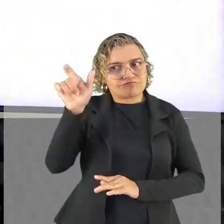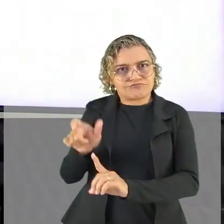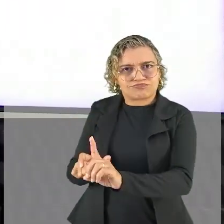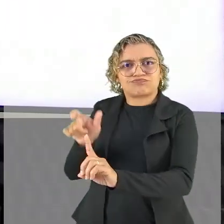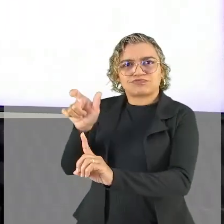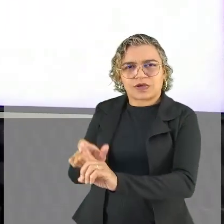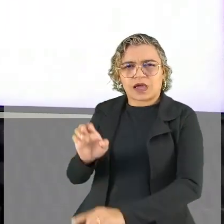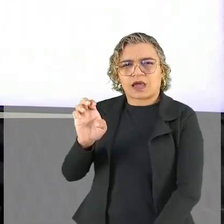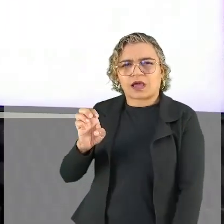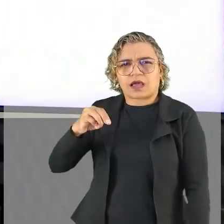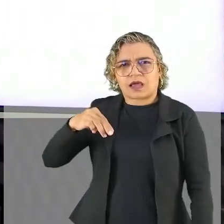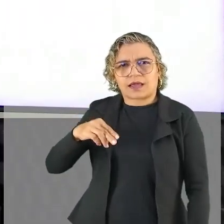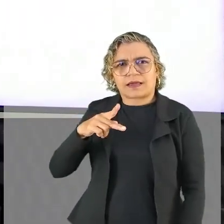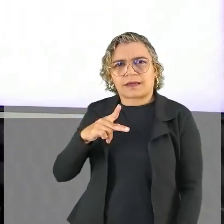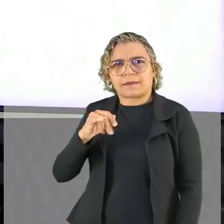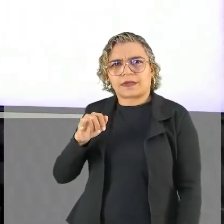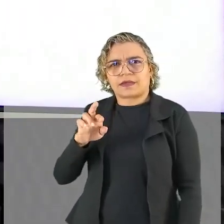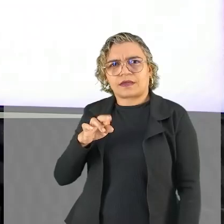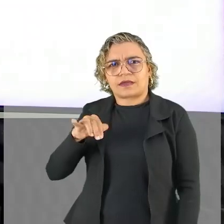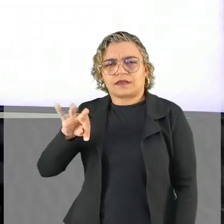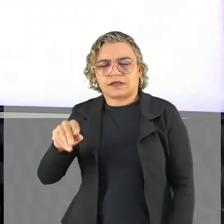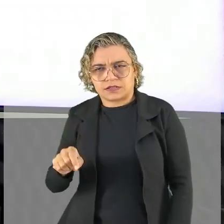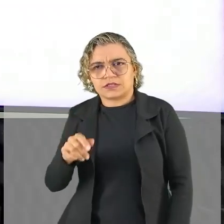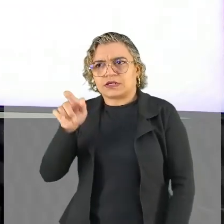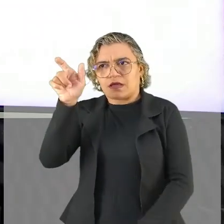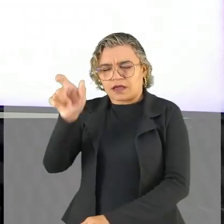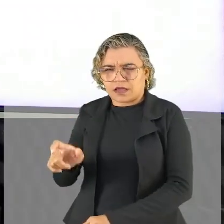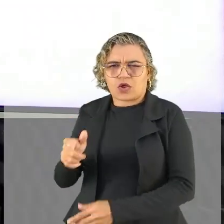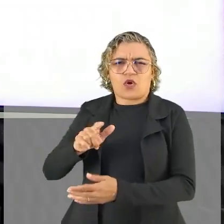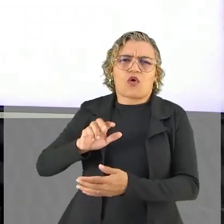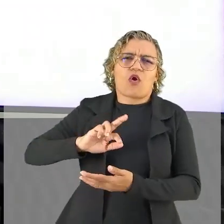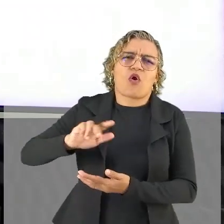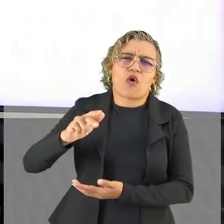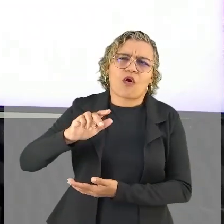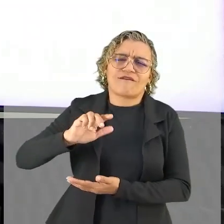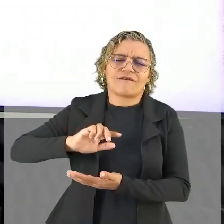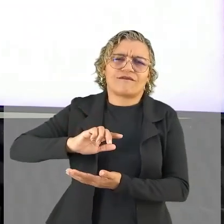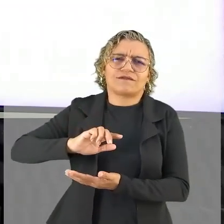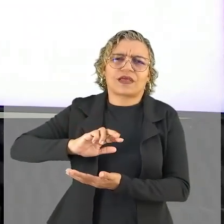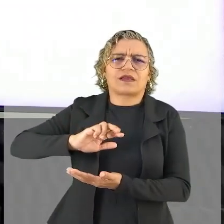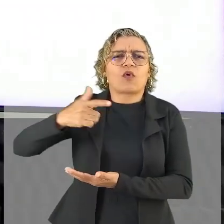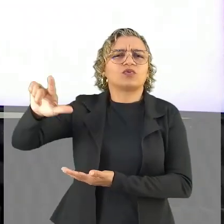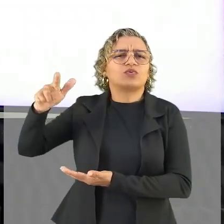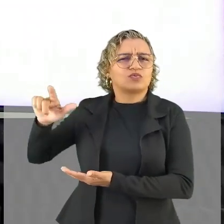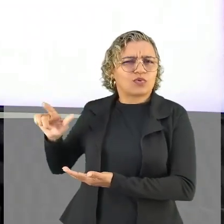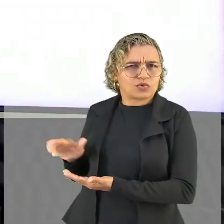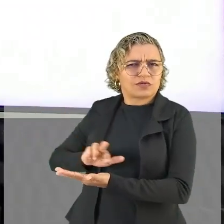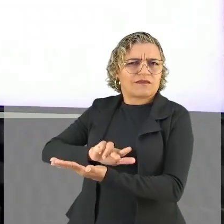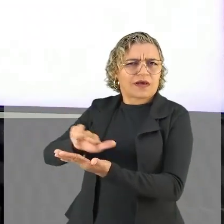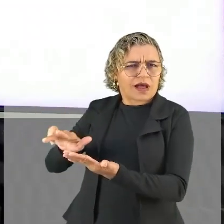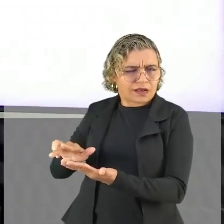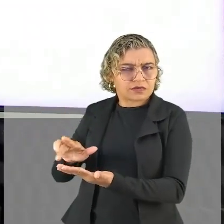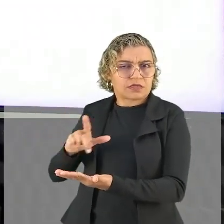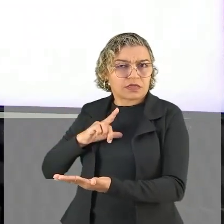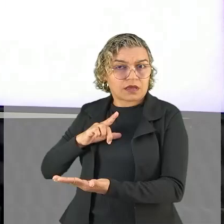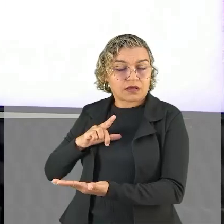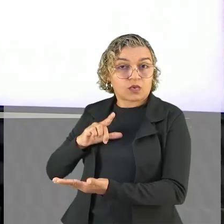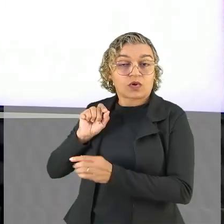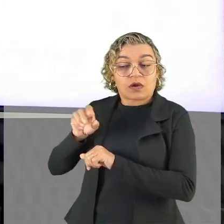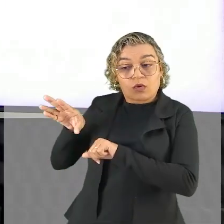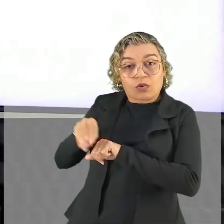os empiristas, como David Hume, como Francis Bacon, John Locke, eles vão defender que o conhecimento ele começa